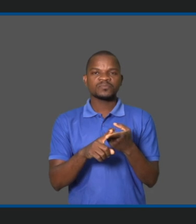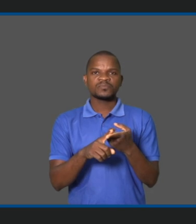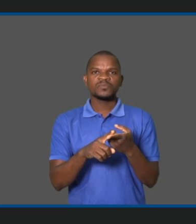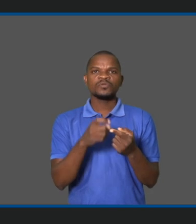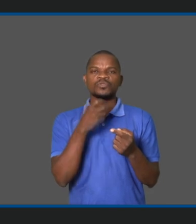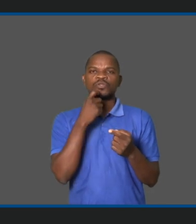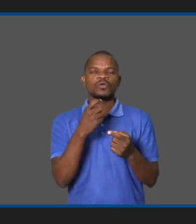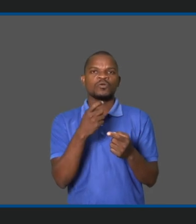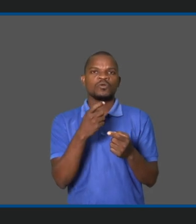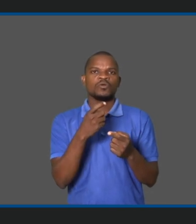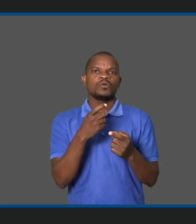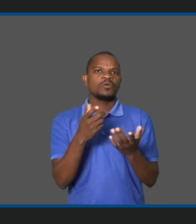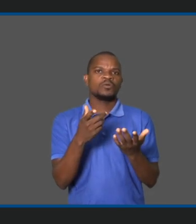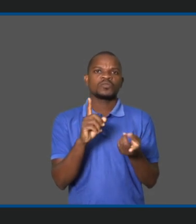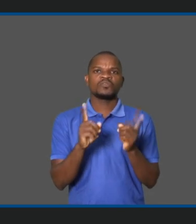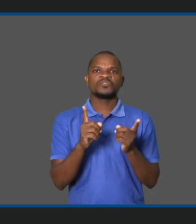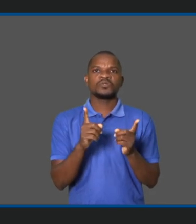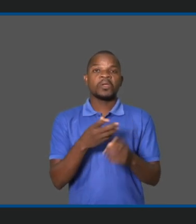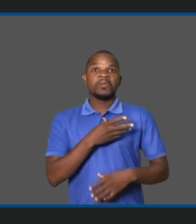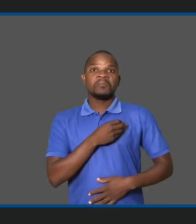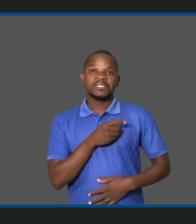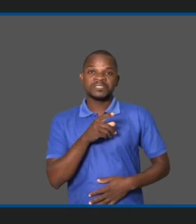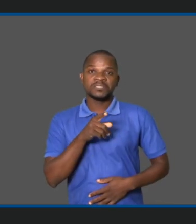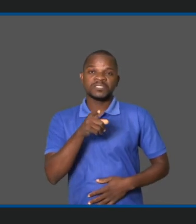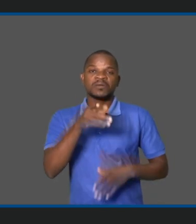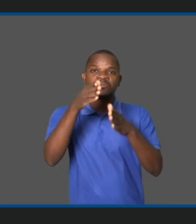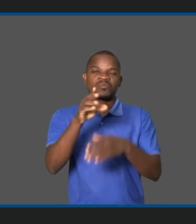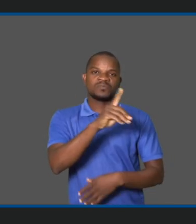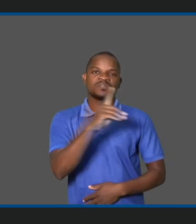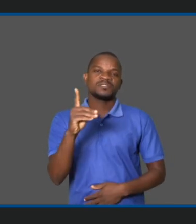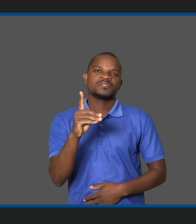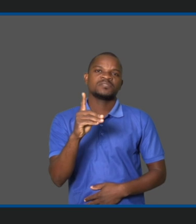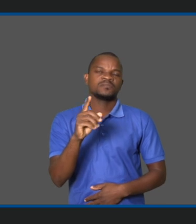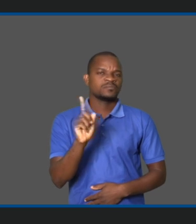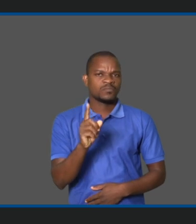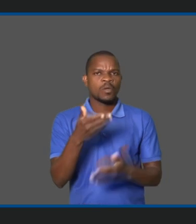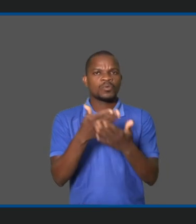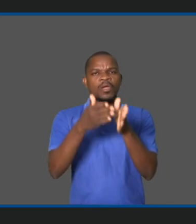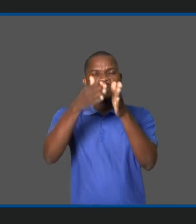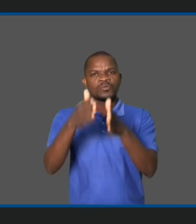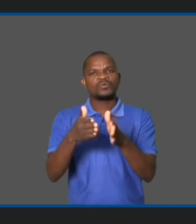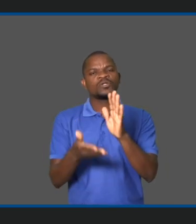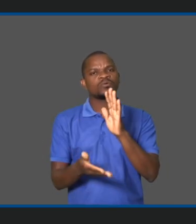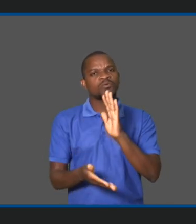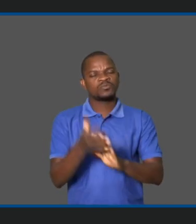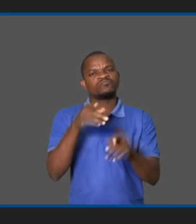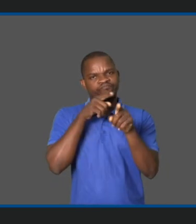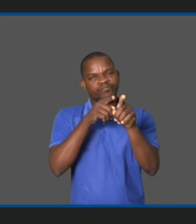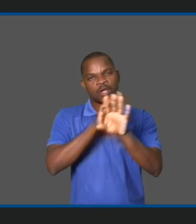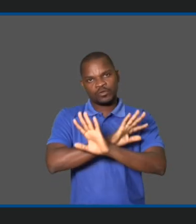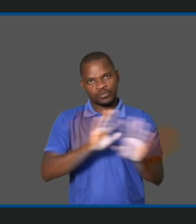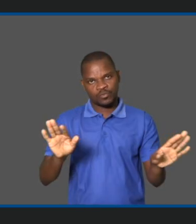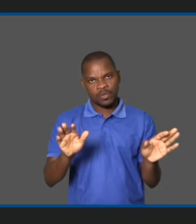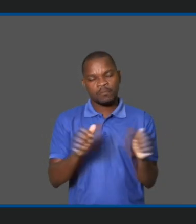perante aquela situação. O cidadão preferiu palavras injuriosas. A polícia tem mecanismos próprios para agir perante